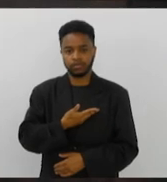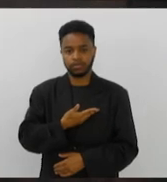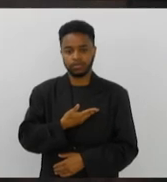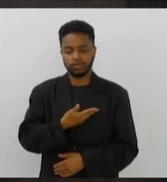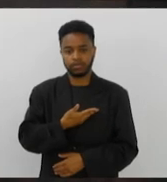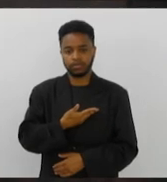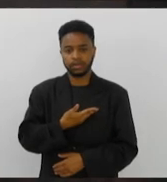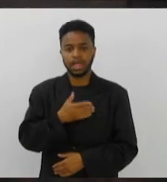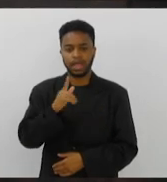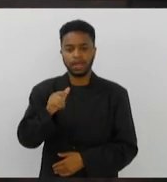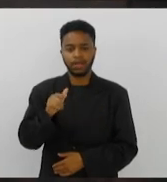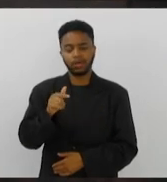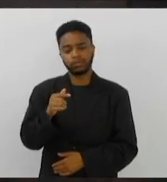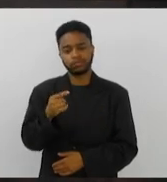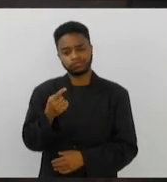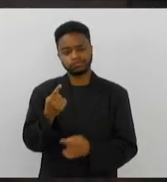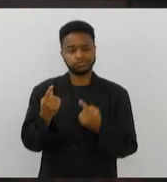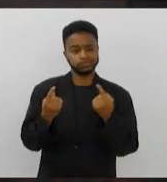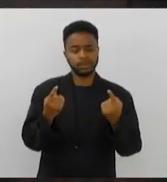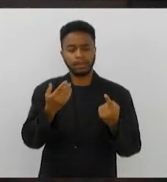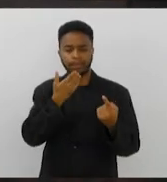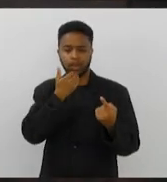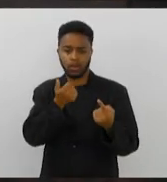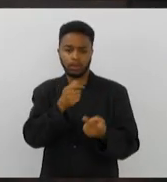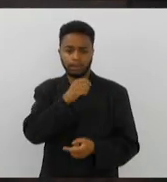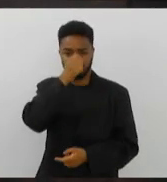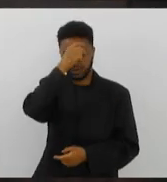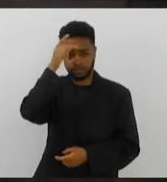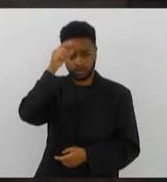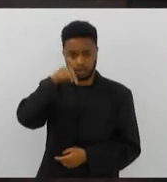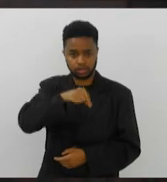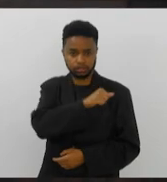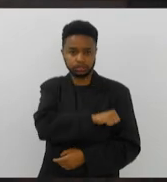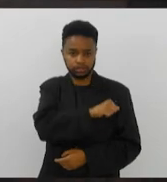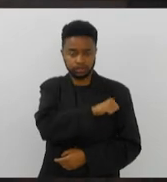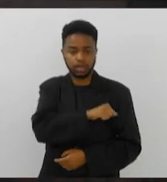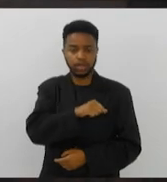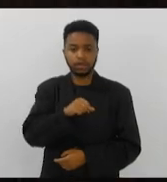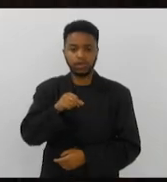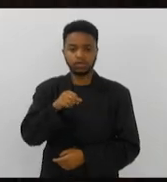melhores prefeitos do Estado do Rio de Janeiro Prefeito Jorge Miranda